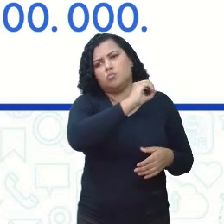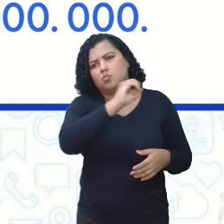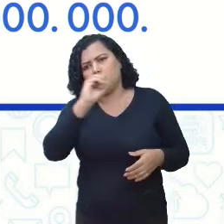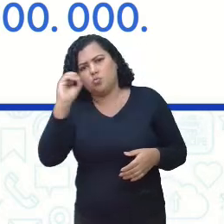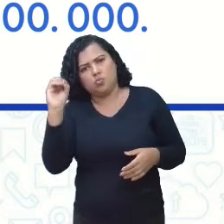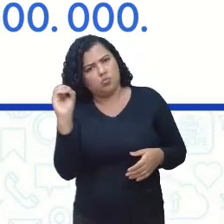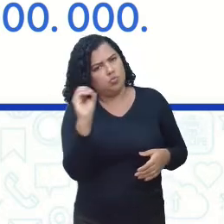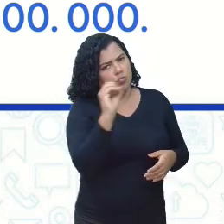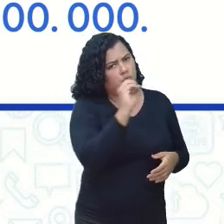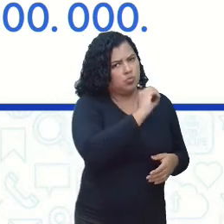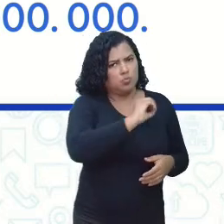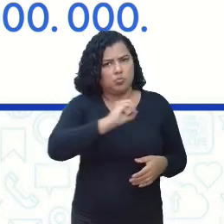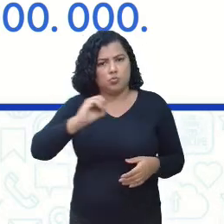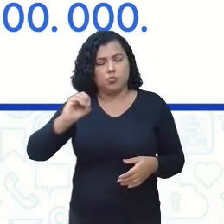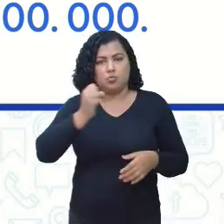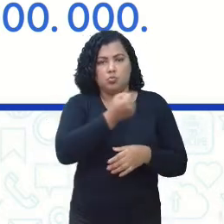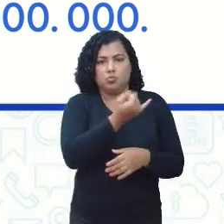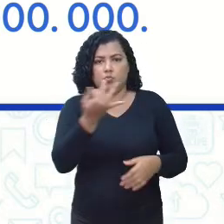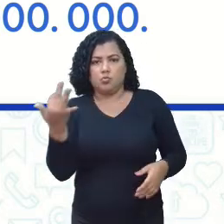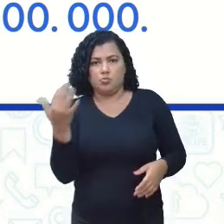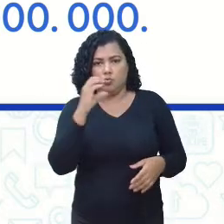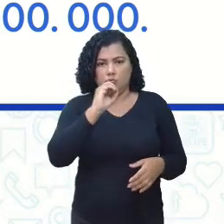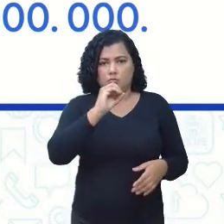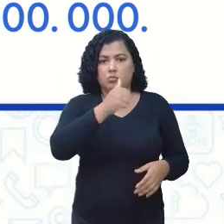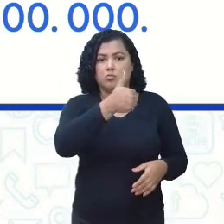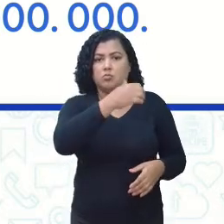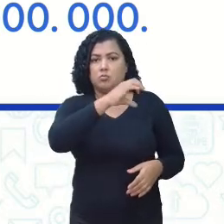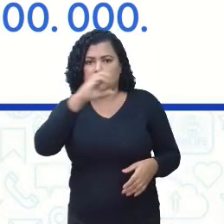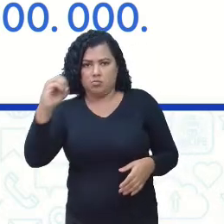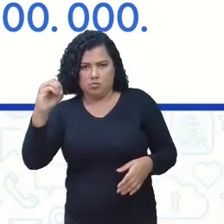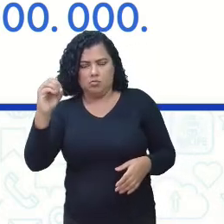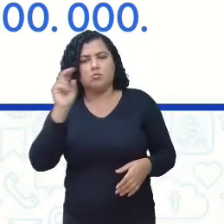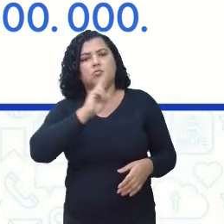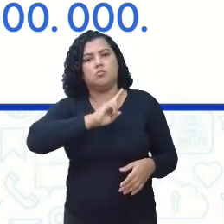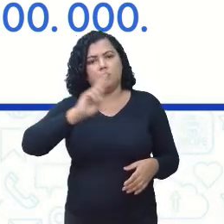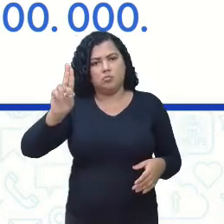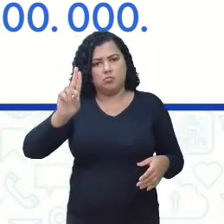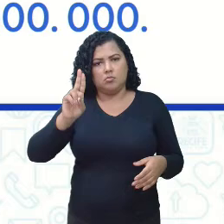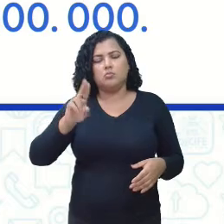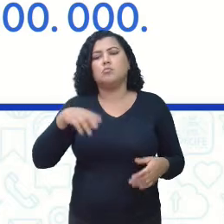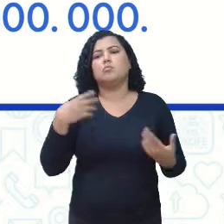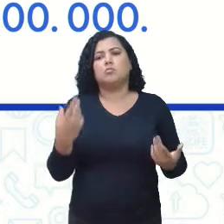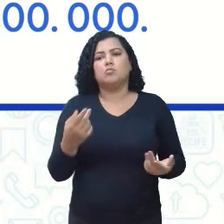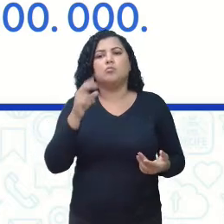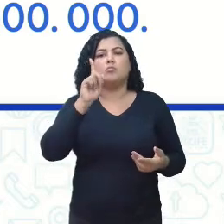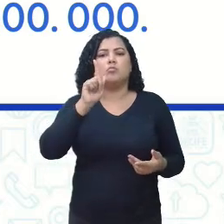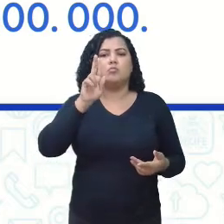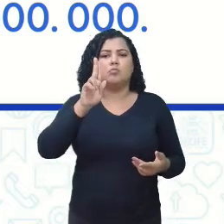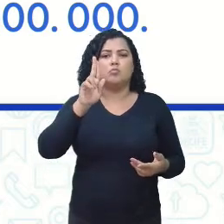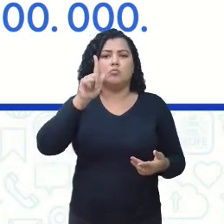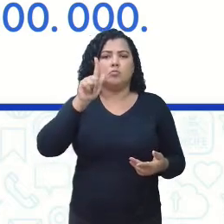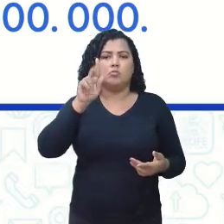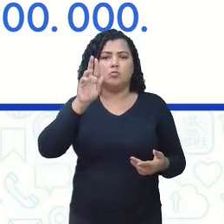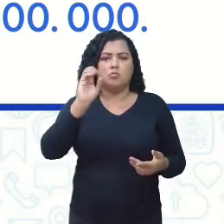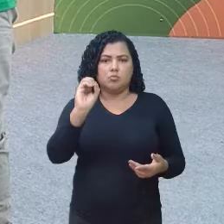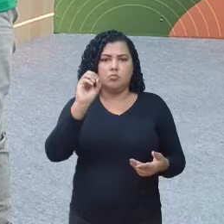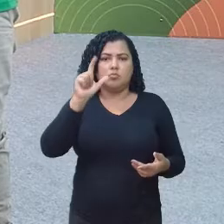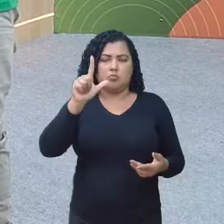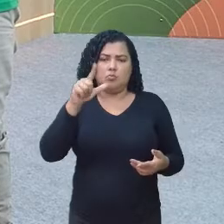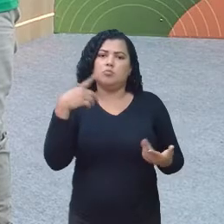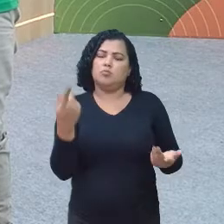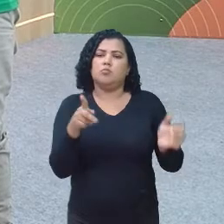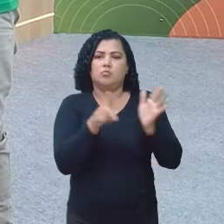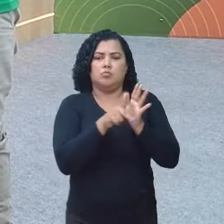de 100 zeros. Esse é chamado número Google. Como é que eu represento esse número aí em forma